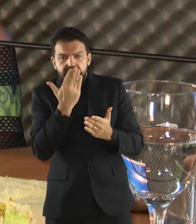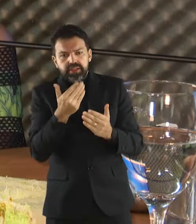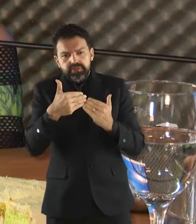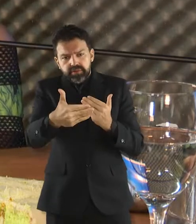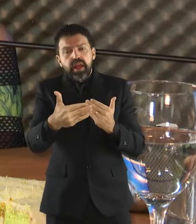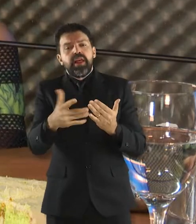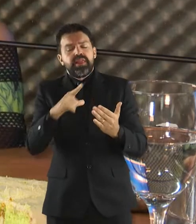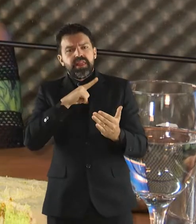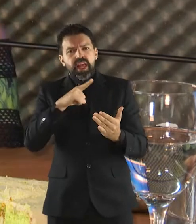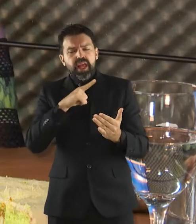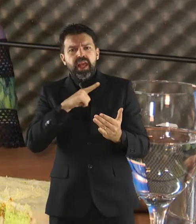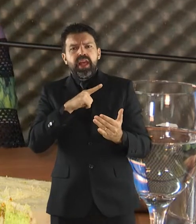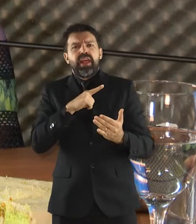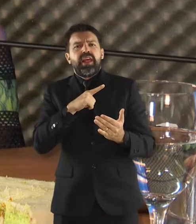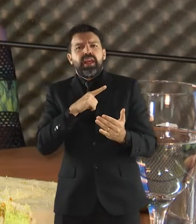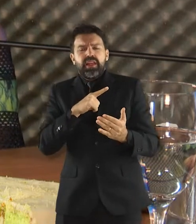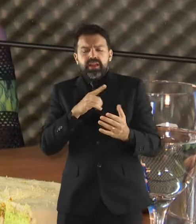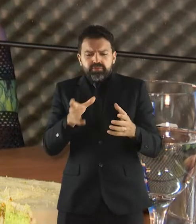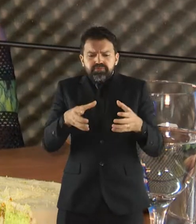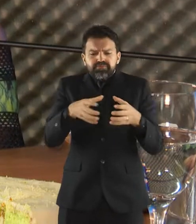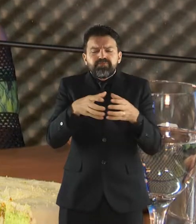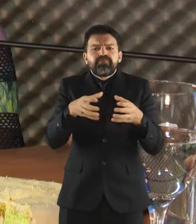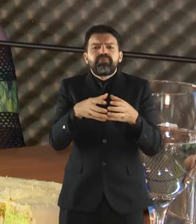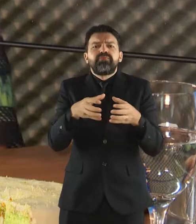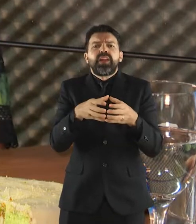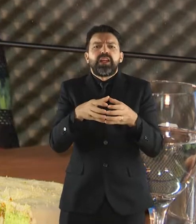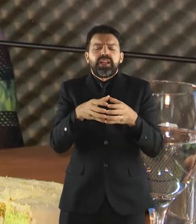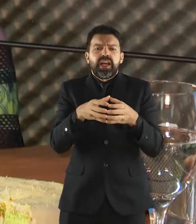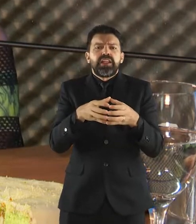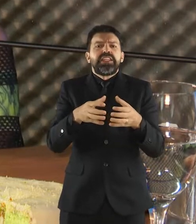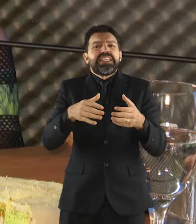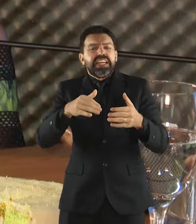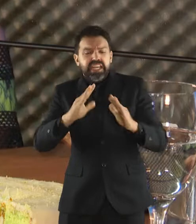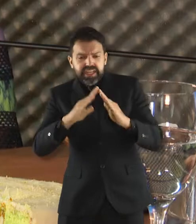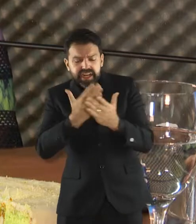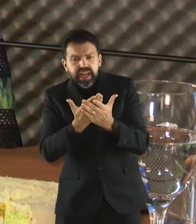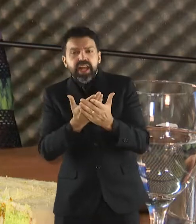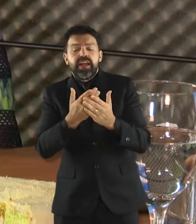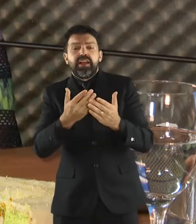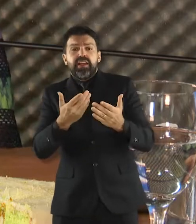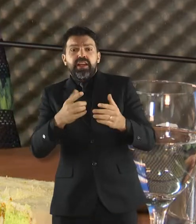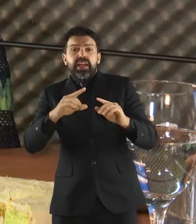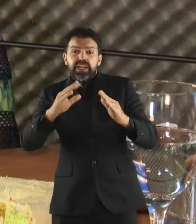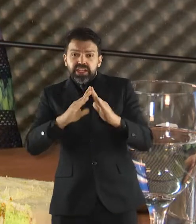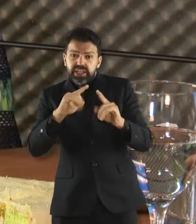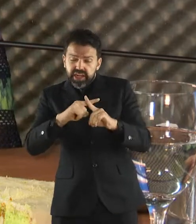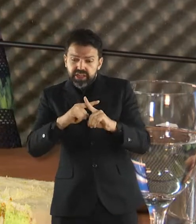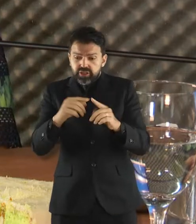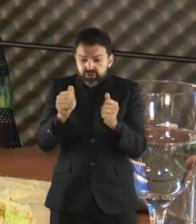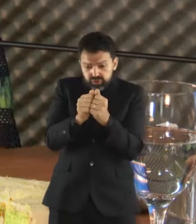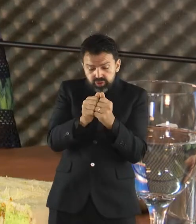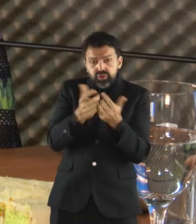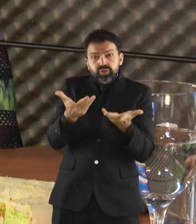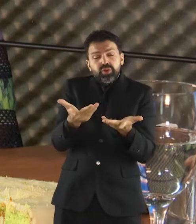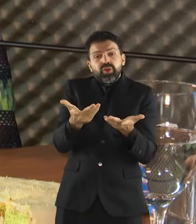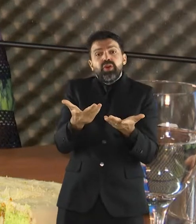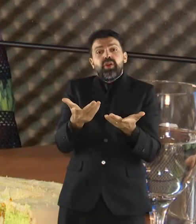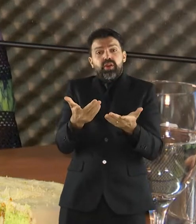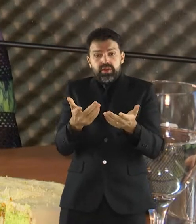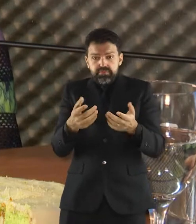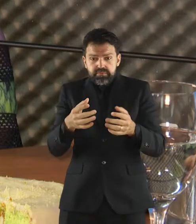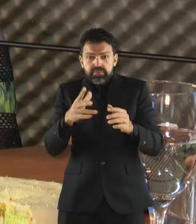Bento. Ainda tinha a igreja aos domingos, né, então assim, era uma comunidade que estava junta